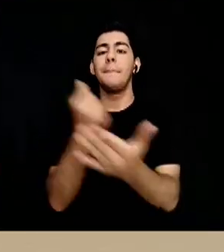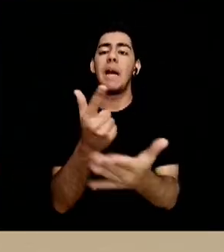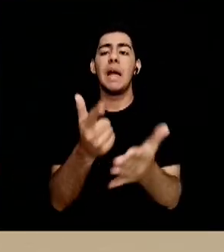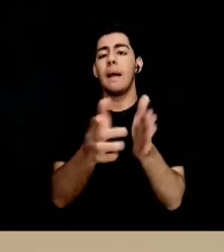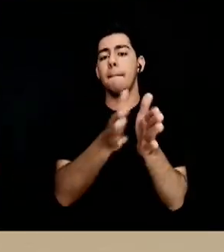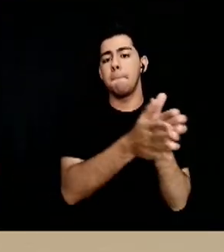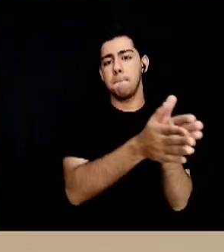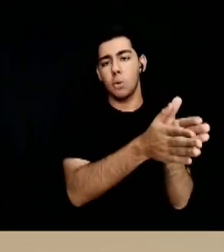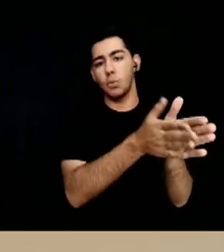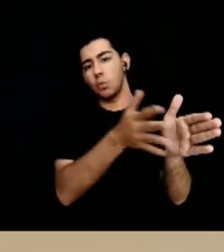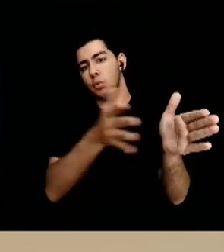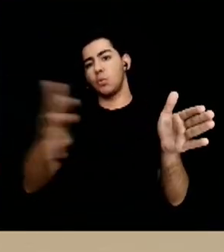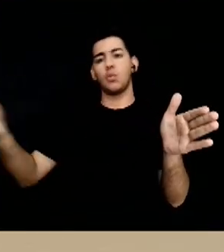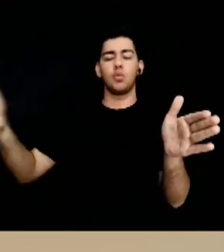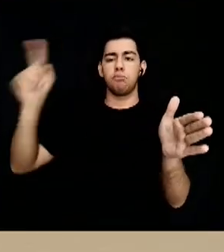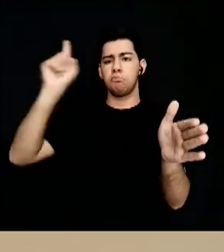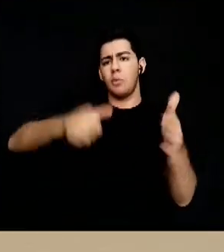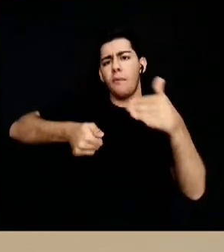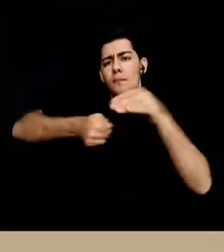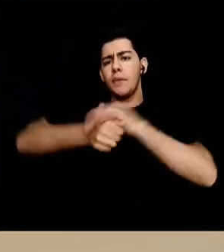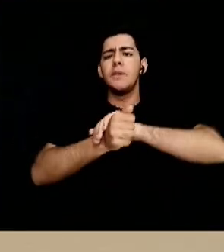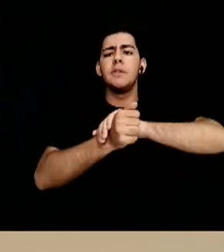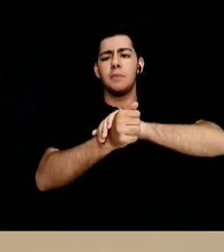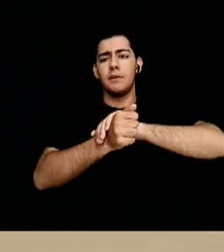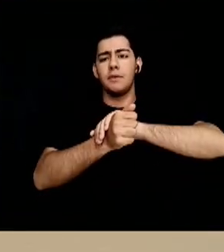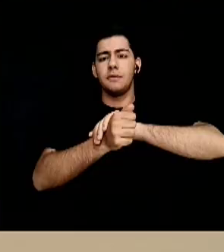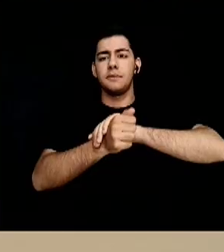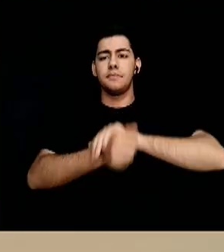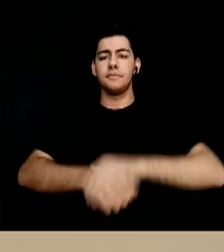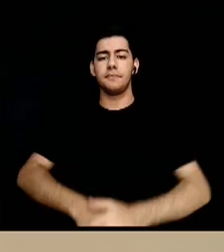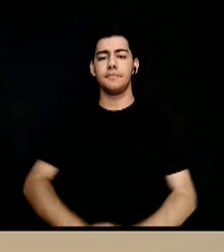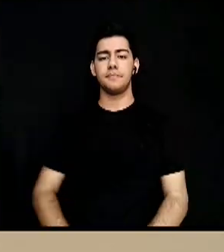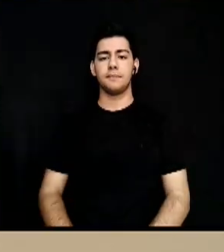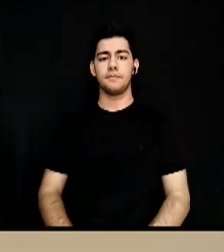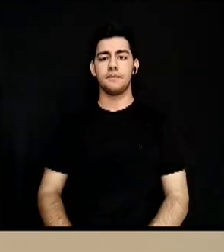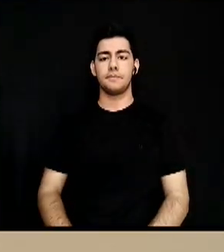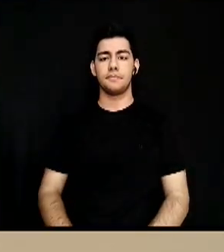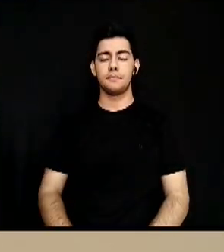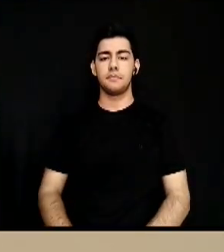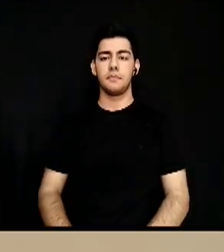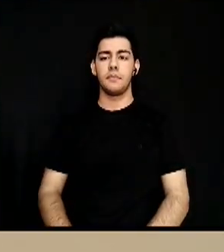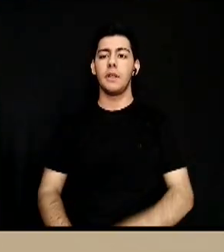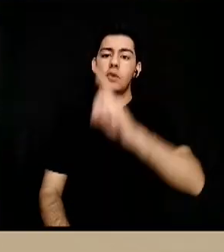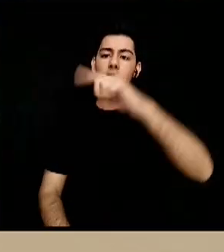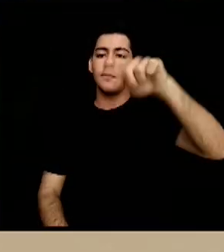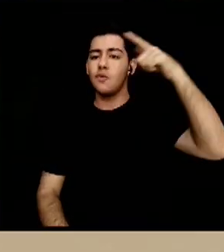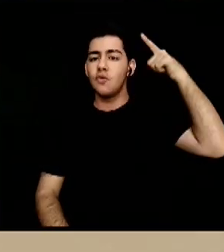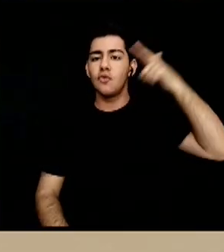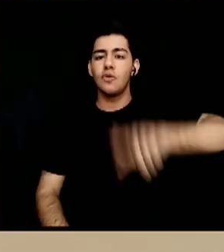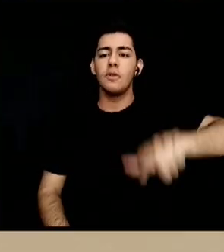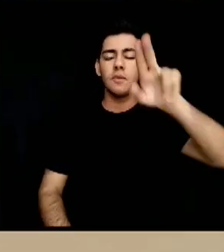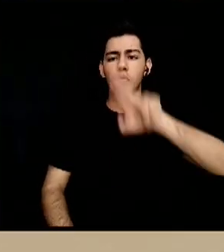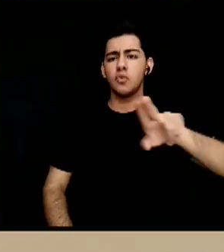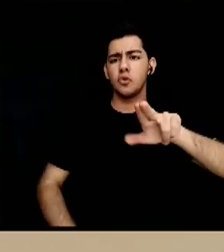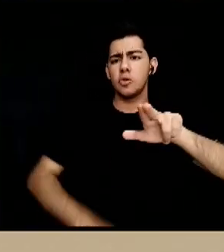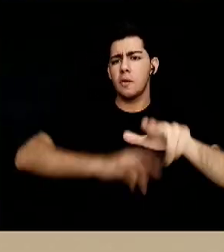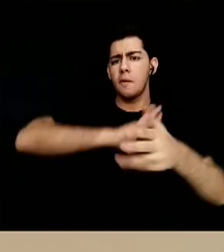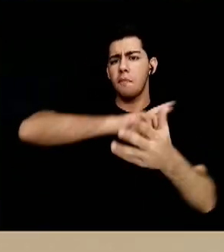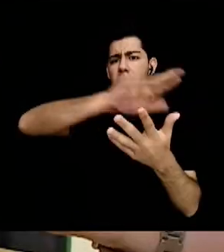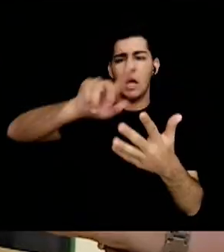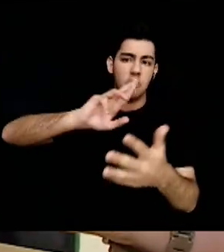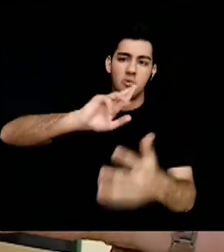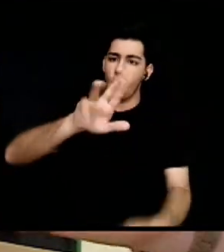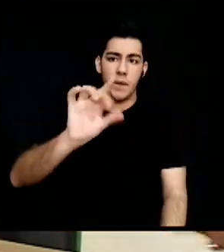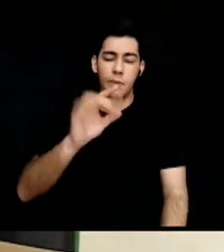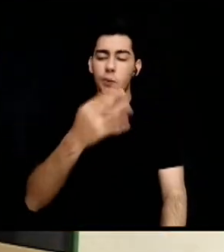Porque ele vai durar para muitas peças, né? Vai servir também para trabalhar não só na cerâmica, mas de repente numa tela,